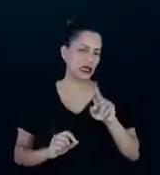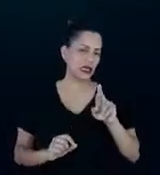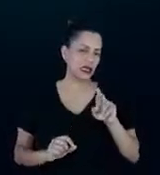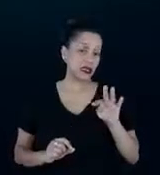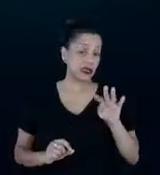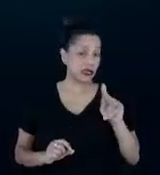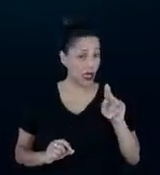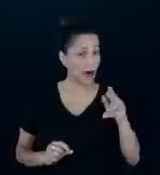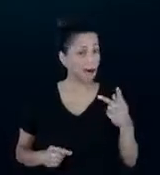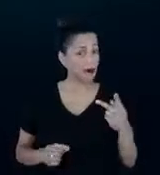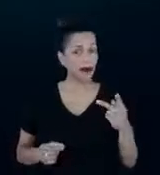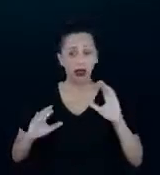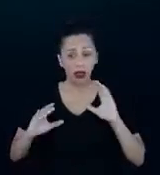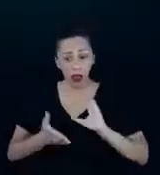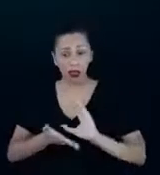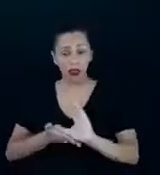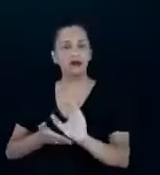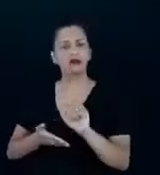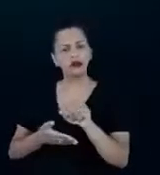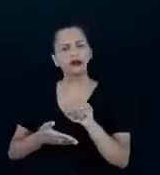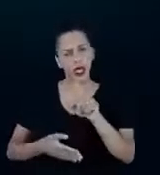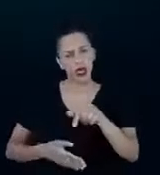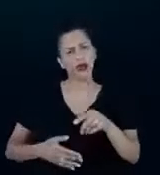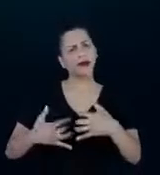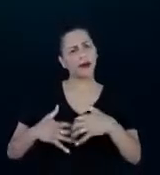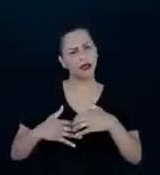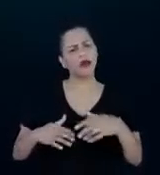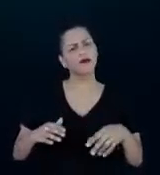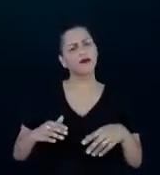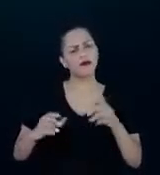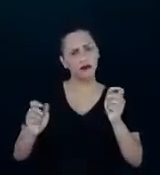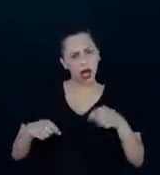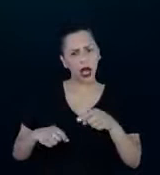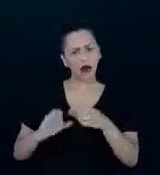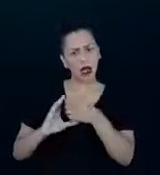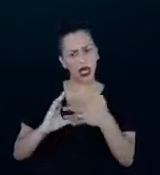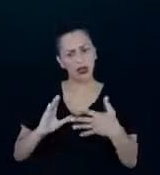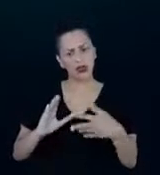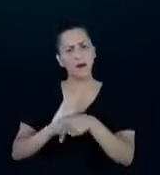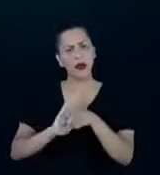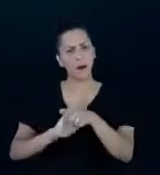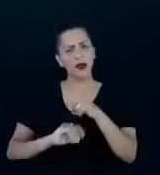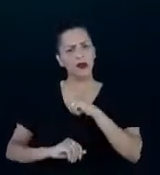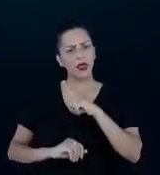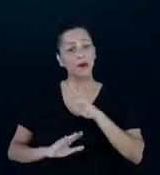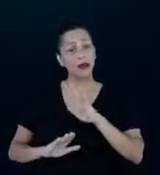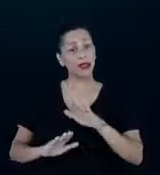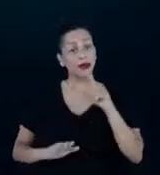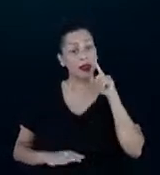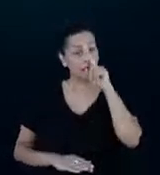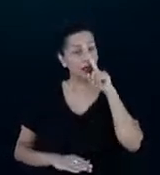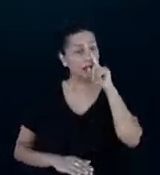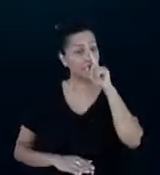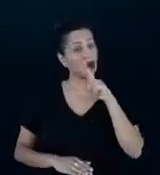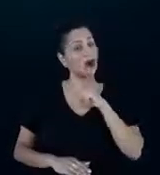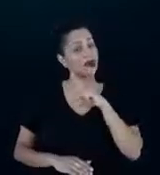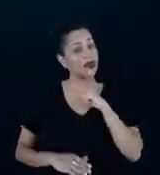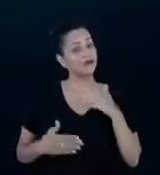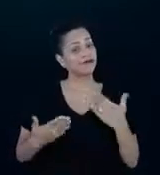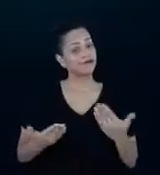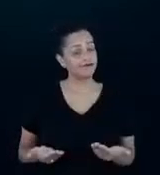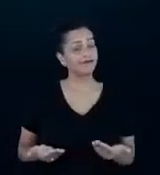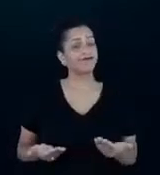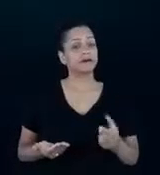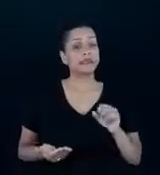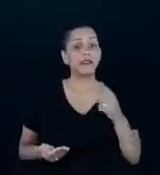um dos mecanismos de inovação e tem suas características, mas também a startup tem um risco muito grande. Né? Se a gente pegar